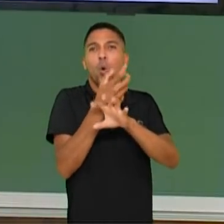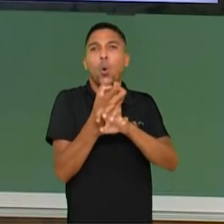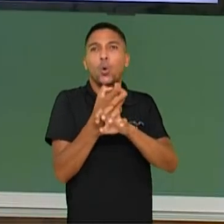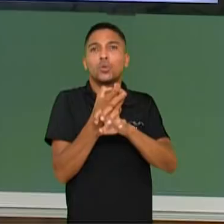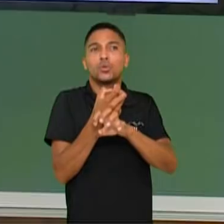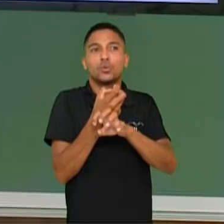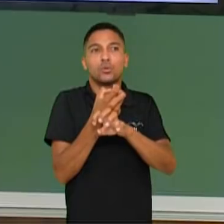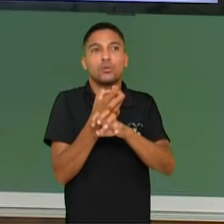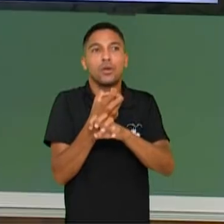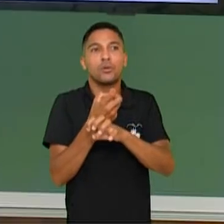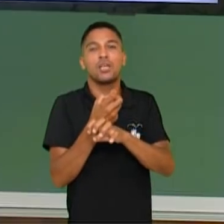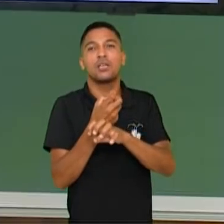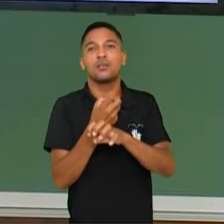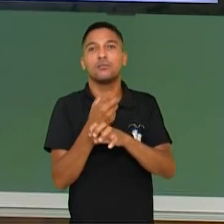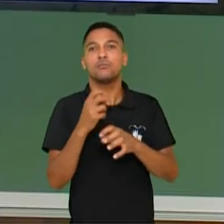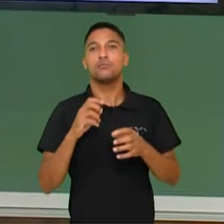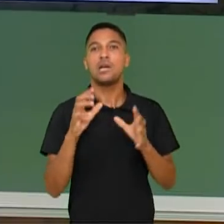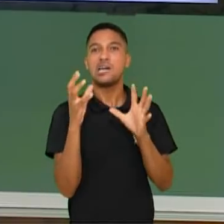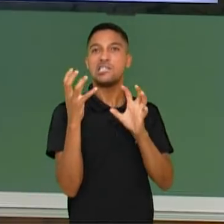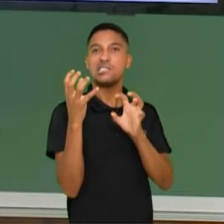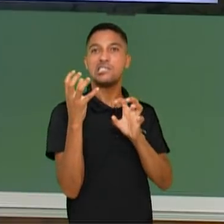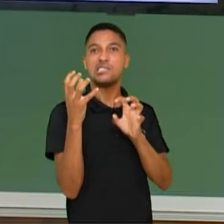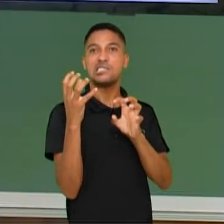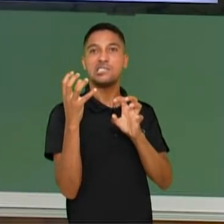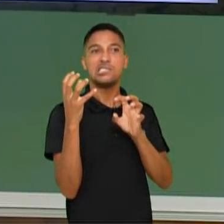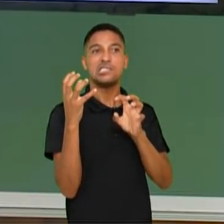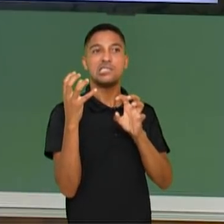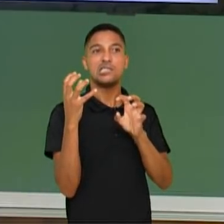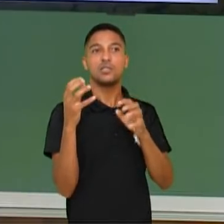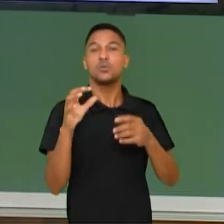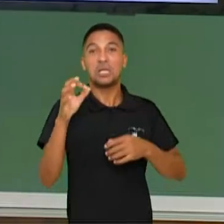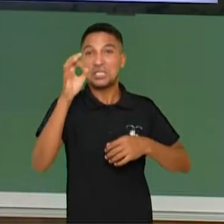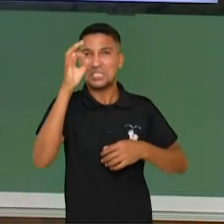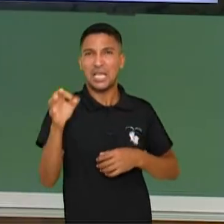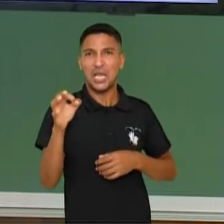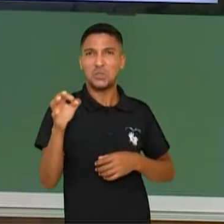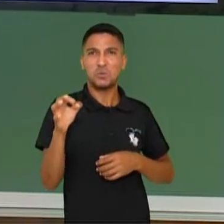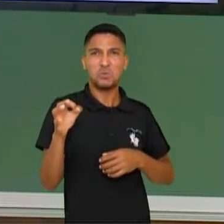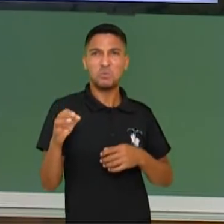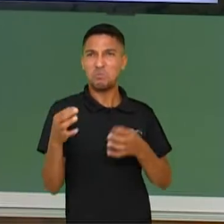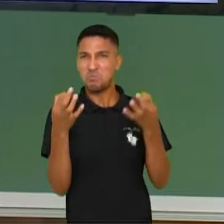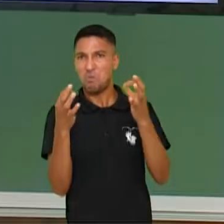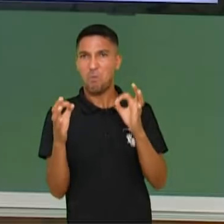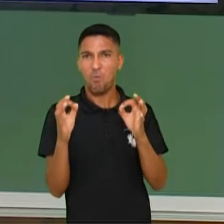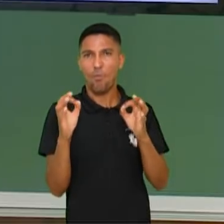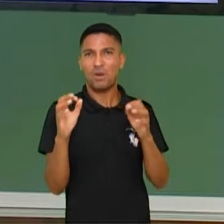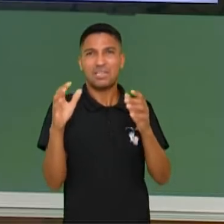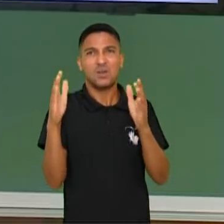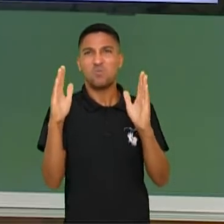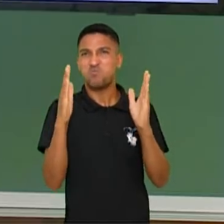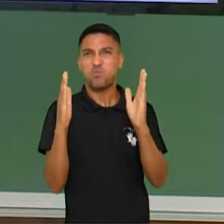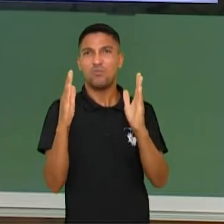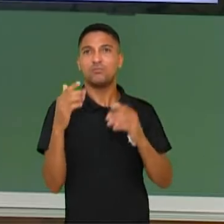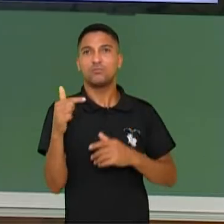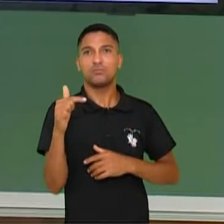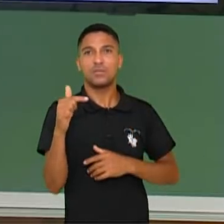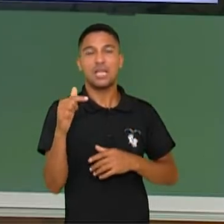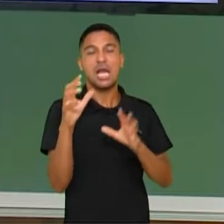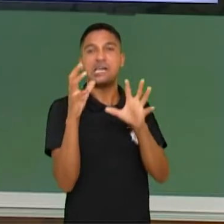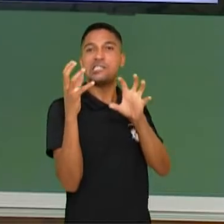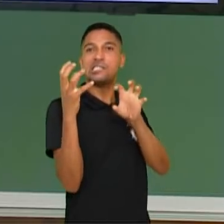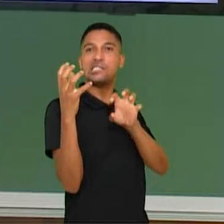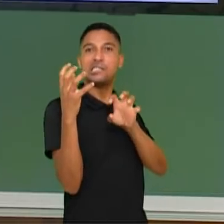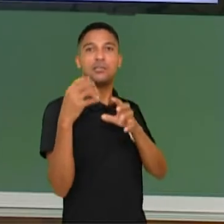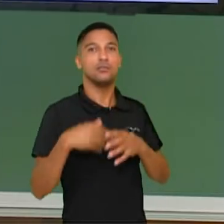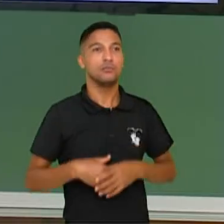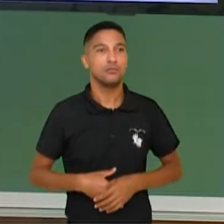encaixam nas demais classificações, não apresentam um formato muito definido. Um exemplo é a vértebra e a mandíbula.